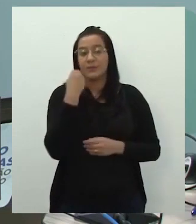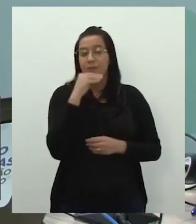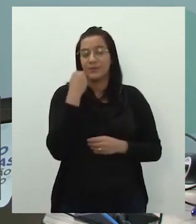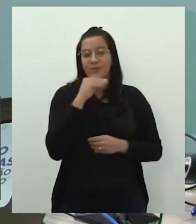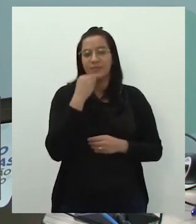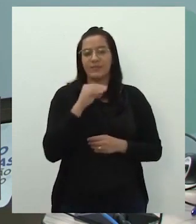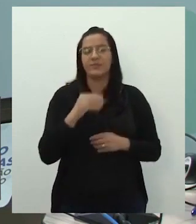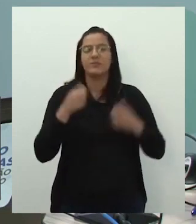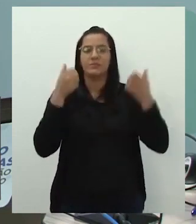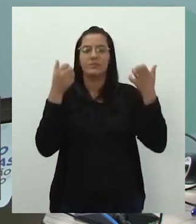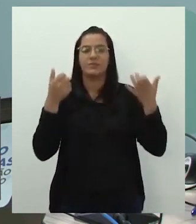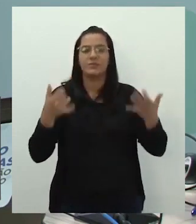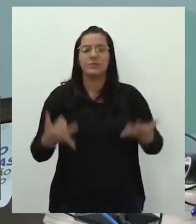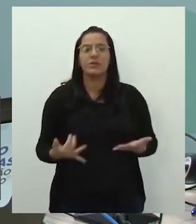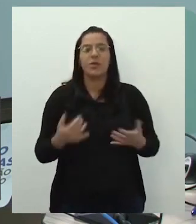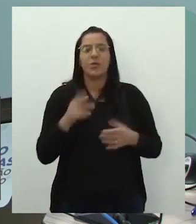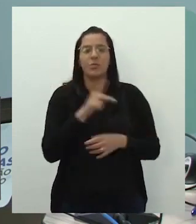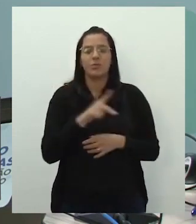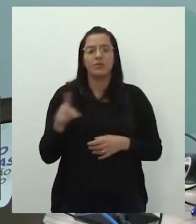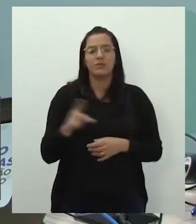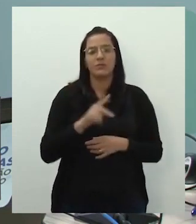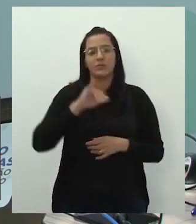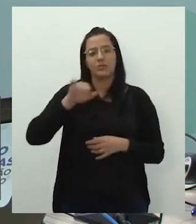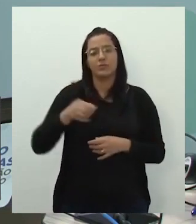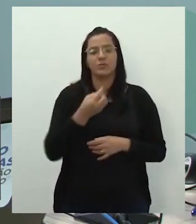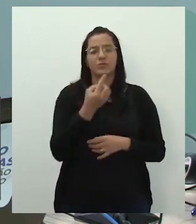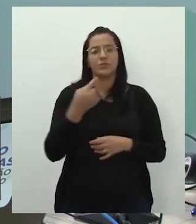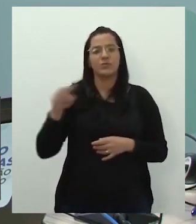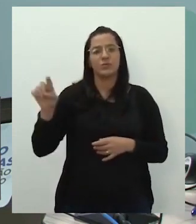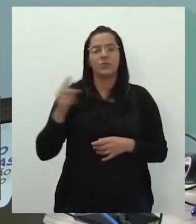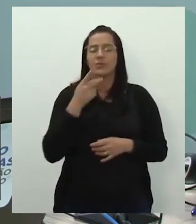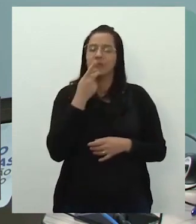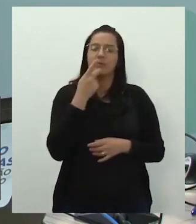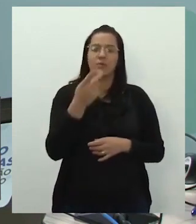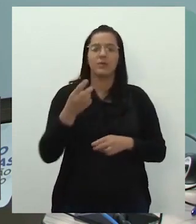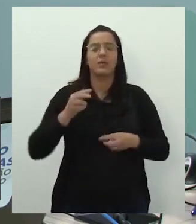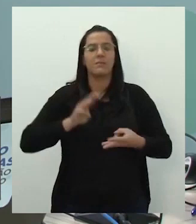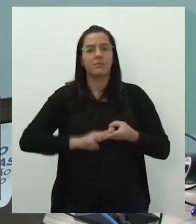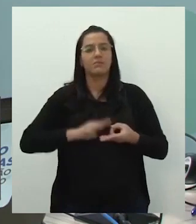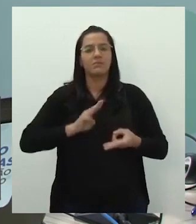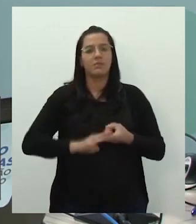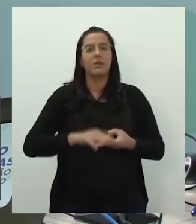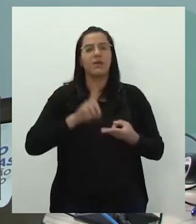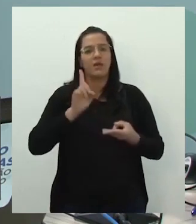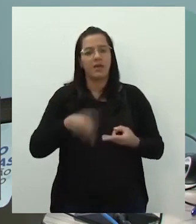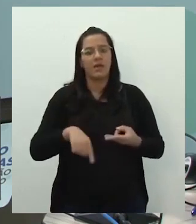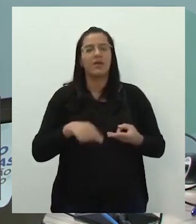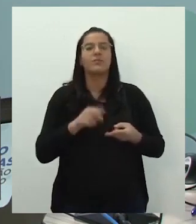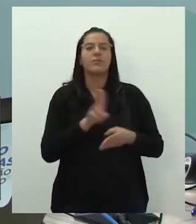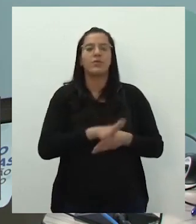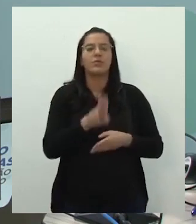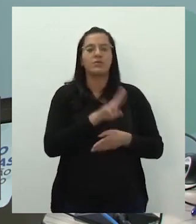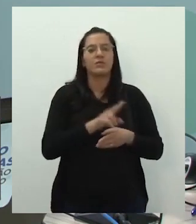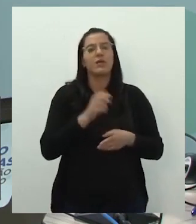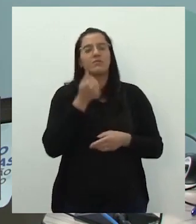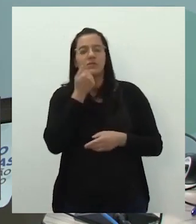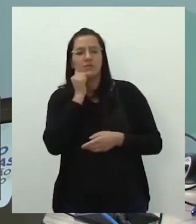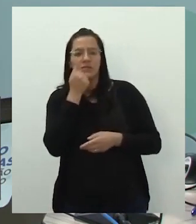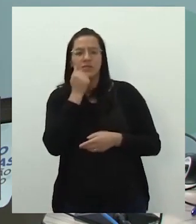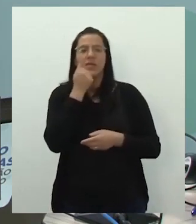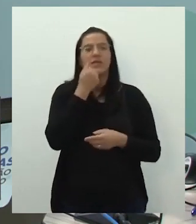momento, o professor João Pinto, ele colocou que a matemática é uma ferramenta para a ciência e